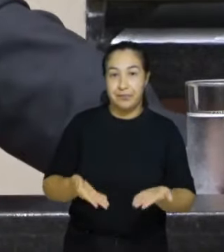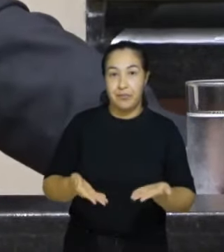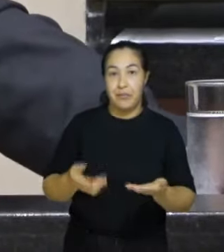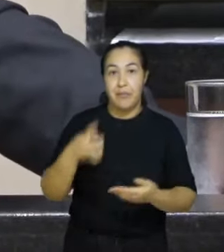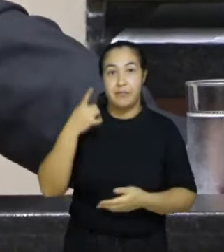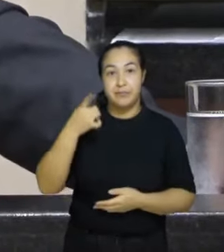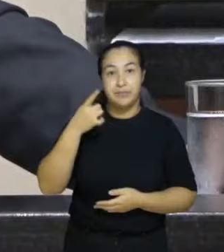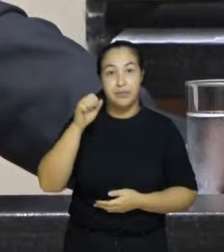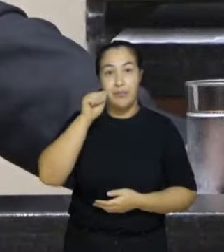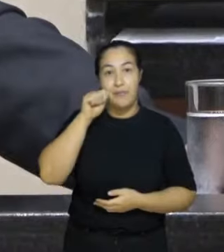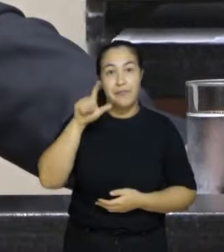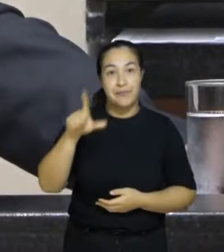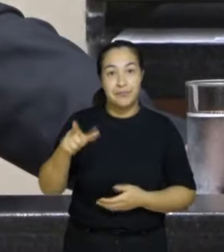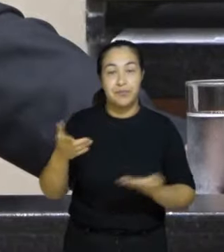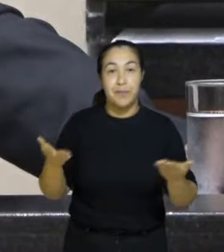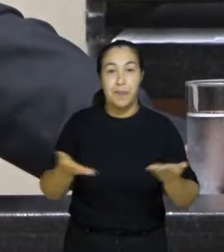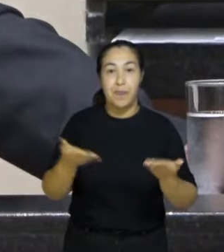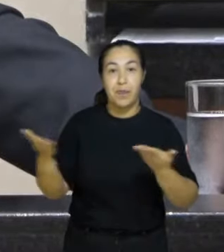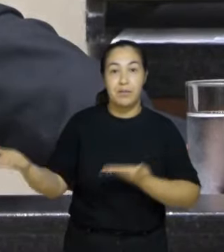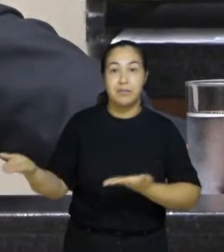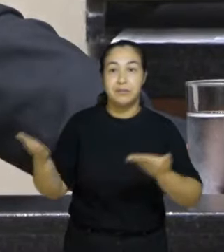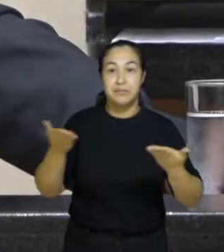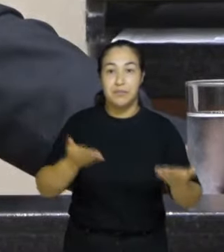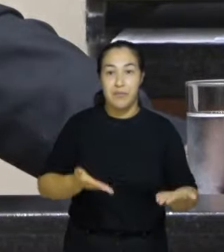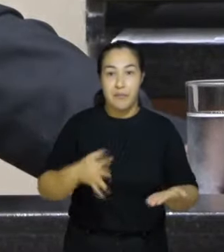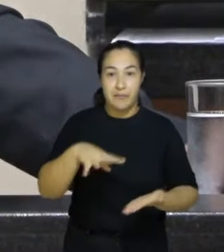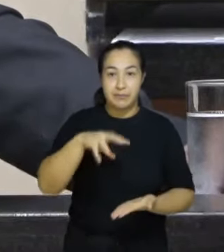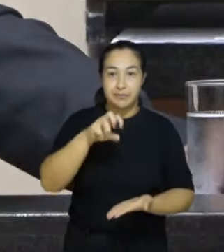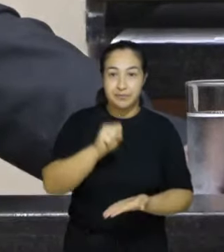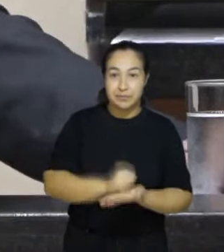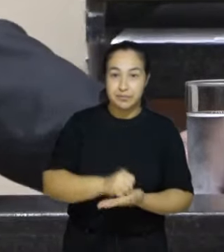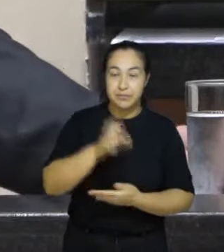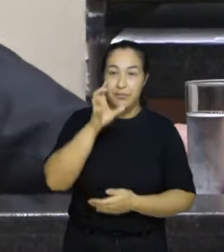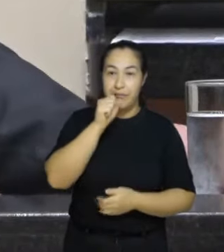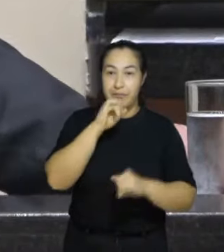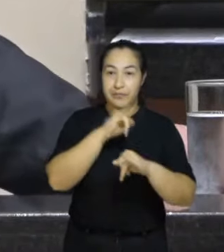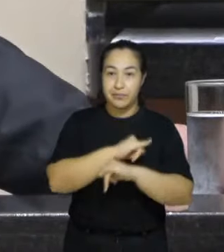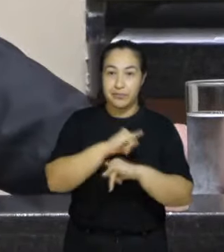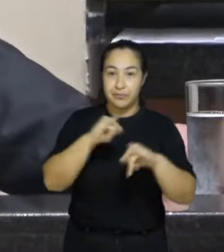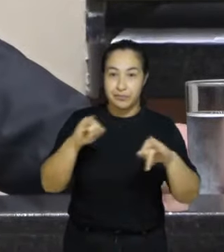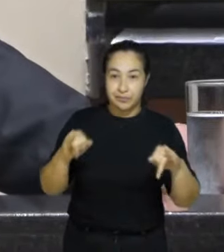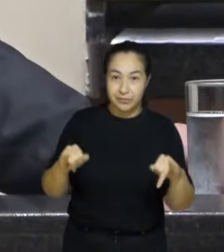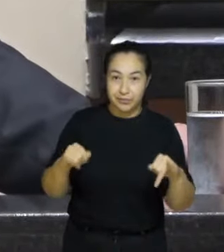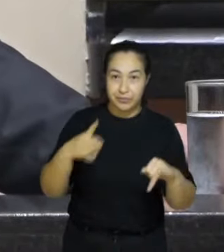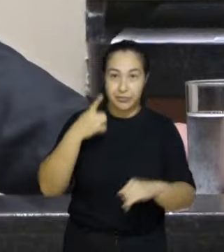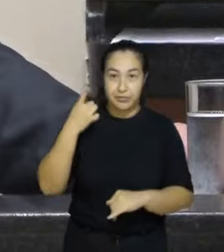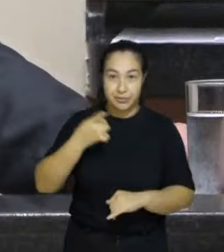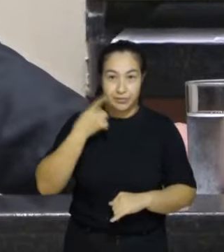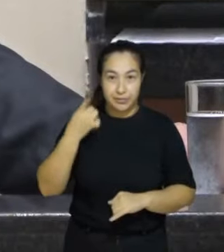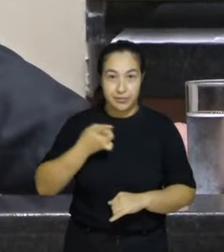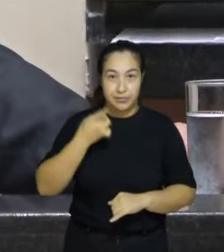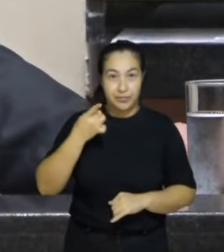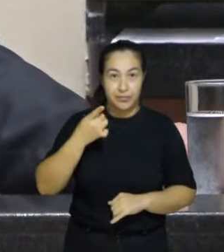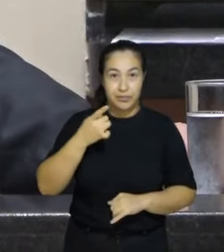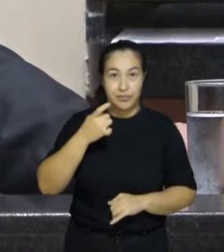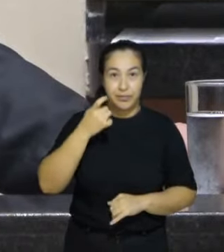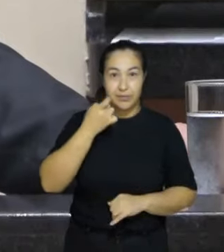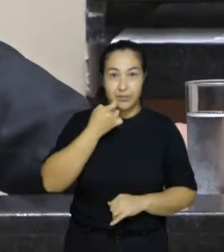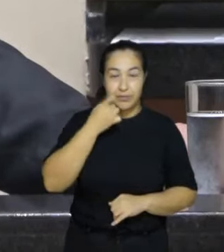deputado Lunelli. Na sequência, inscrito em breves comunicações, deputado Maurício